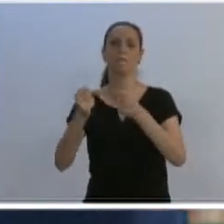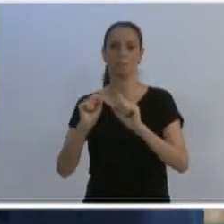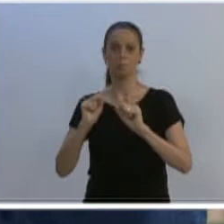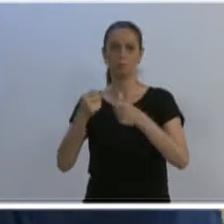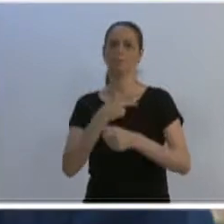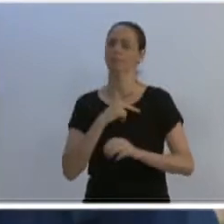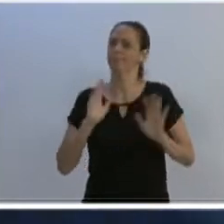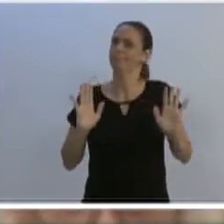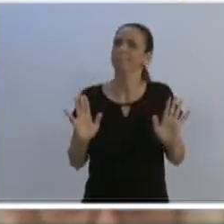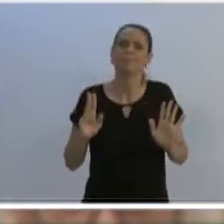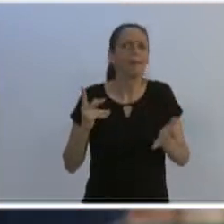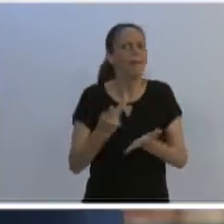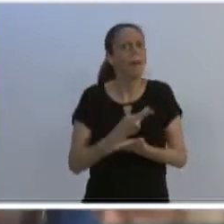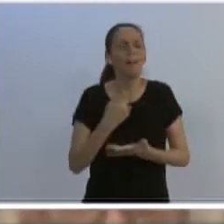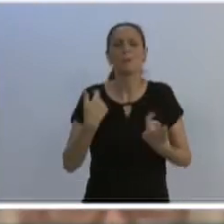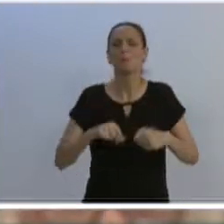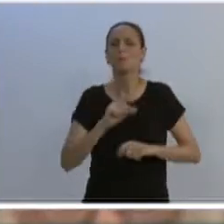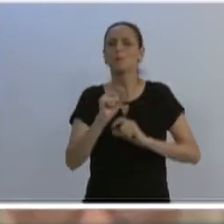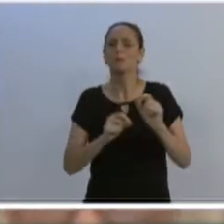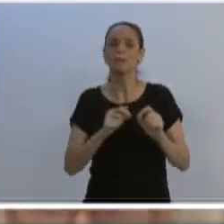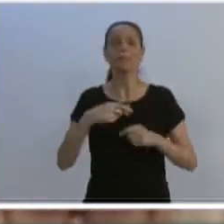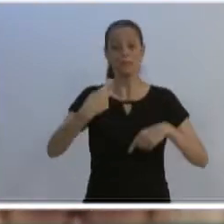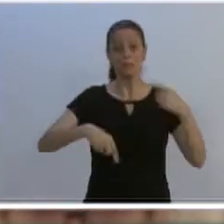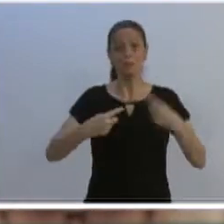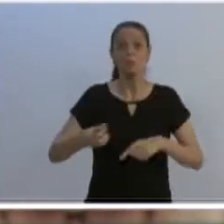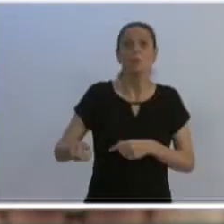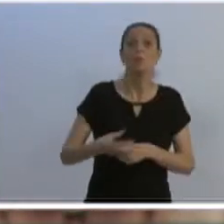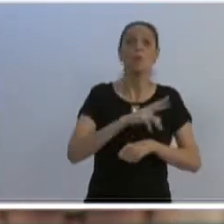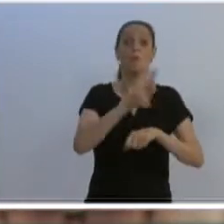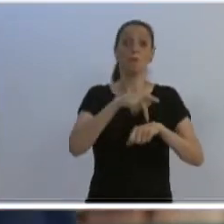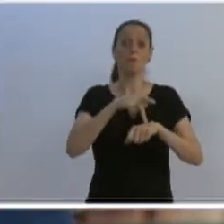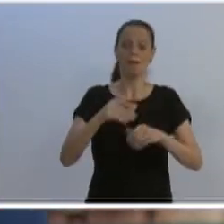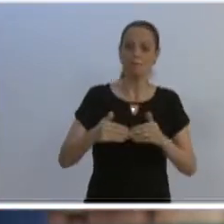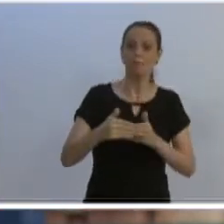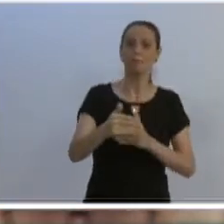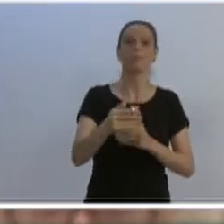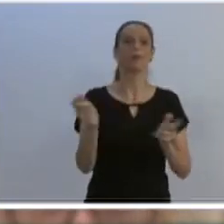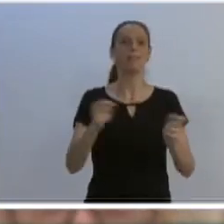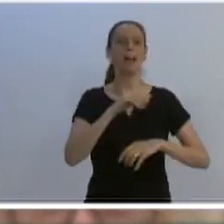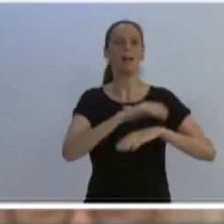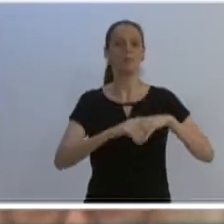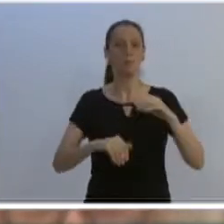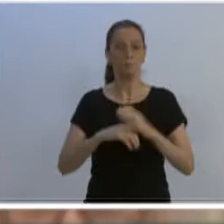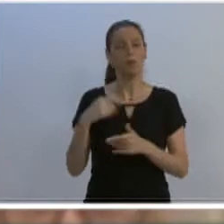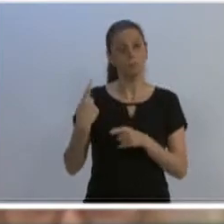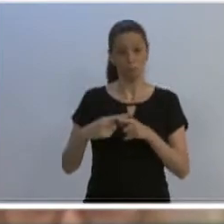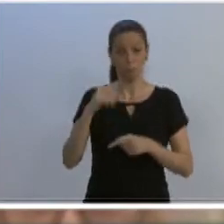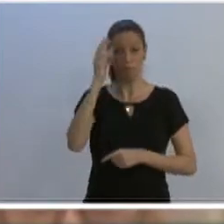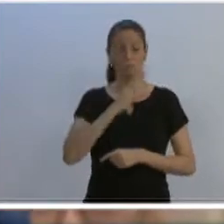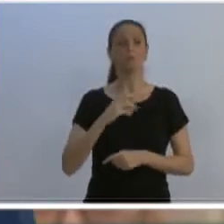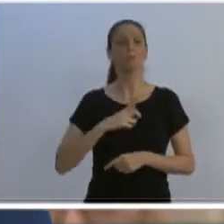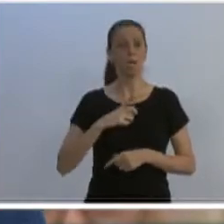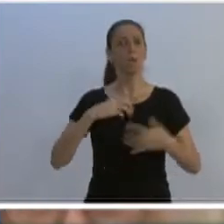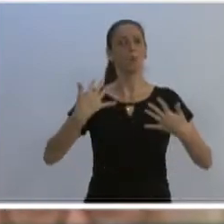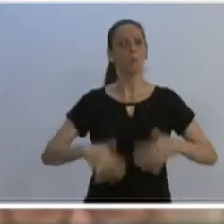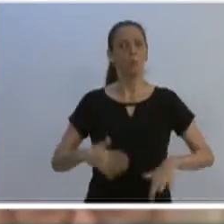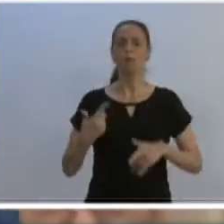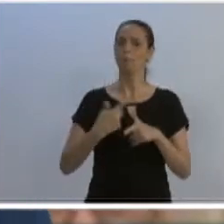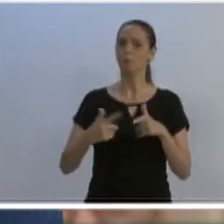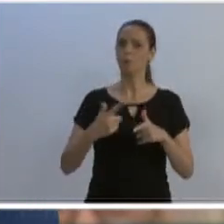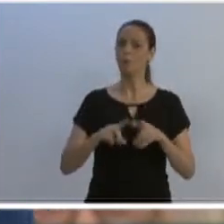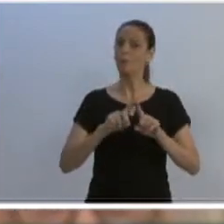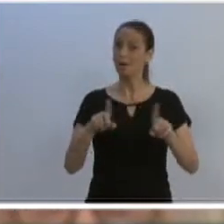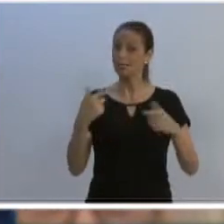que discutir um novo país que a gente pode construir, sim. Um país que está cheio de problemas, mas que precisa da nossa